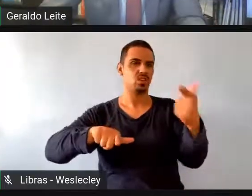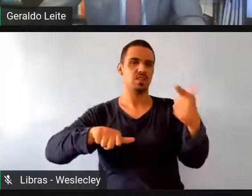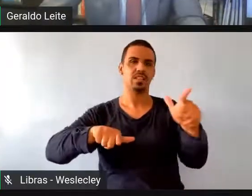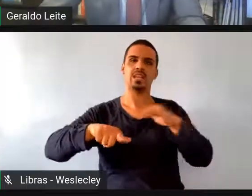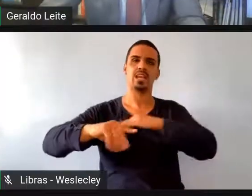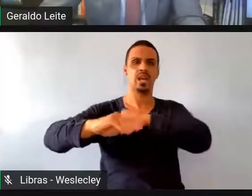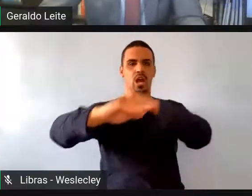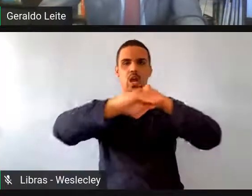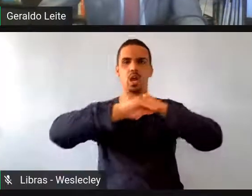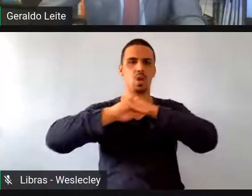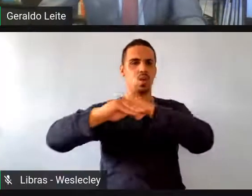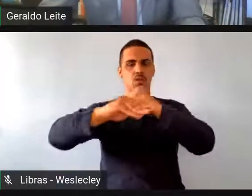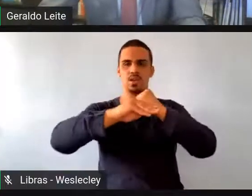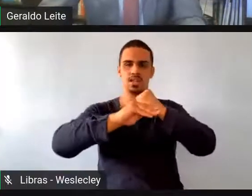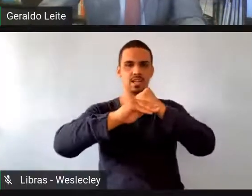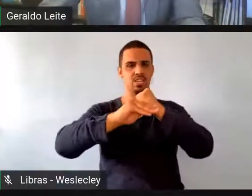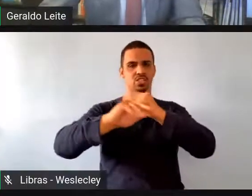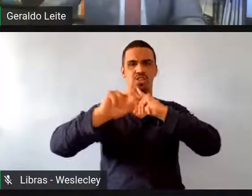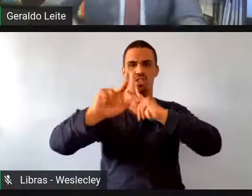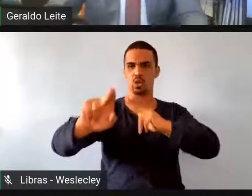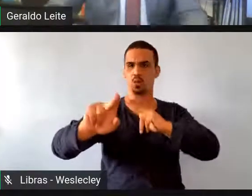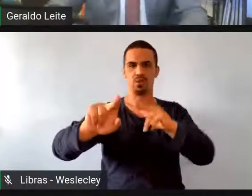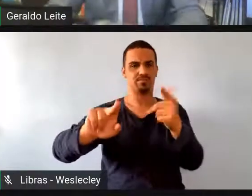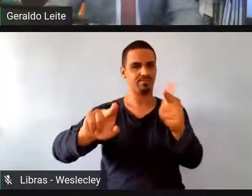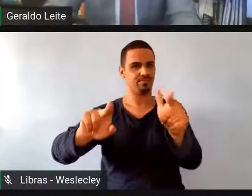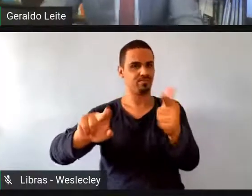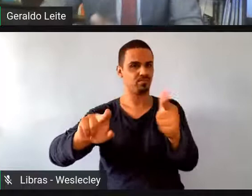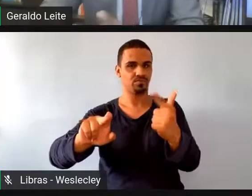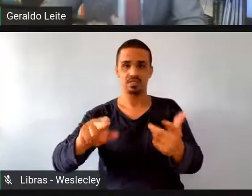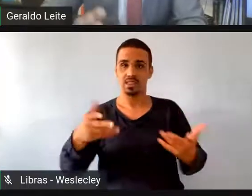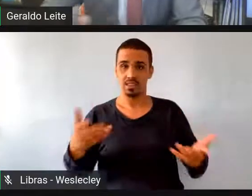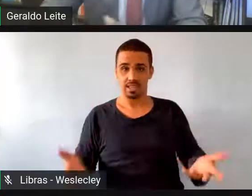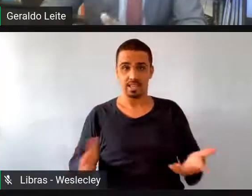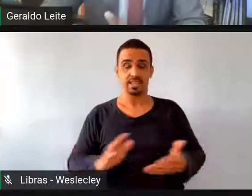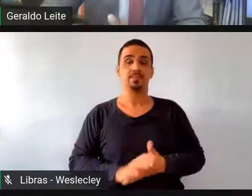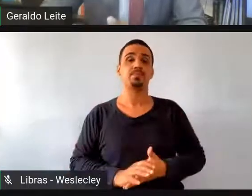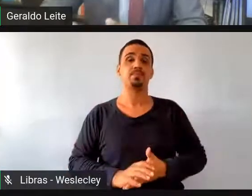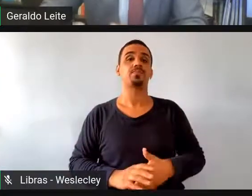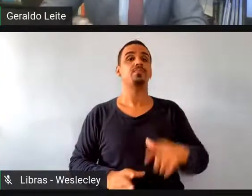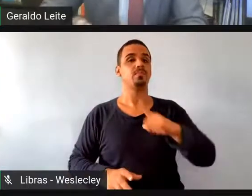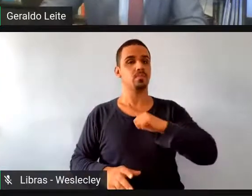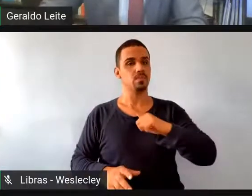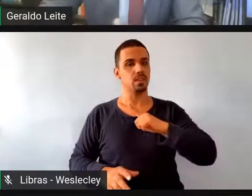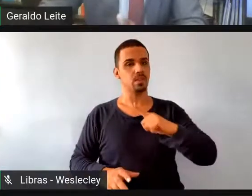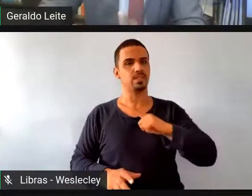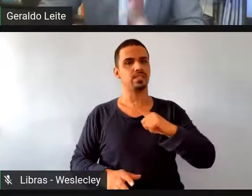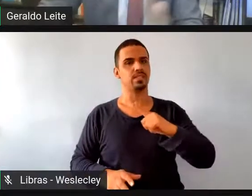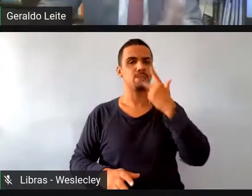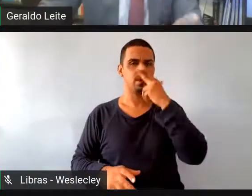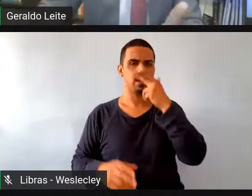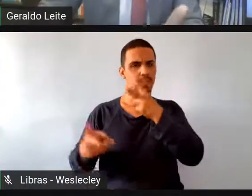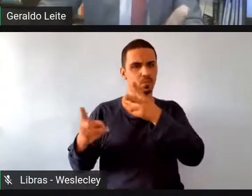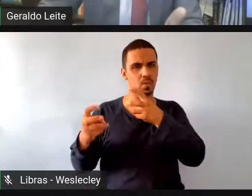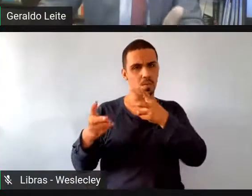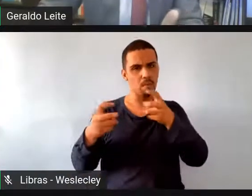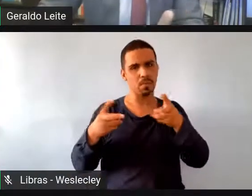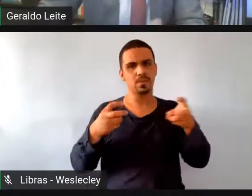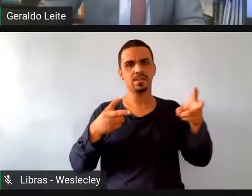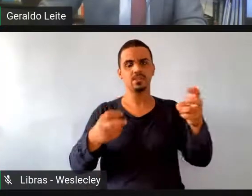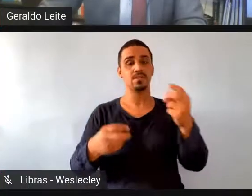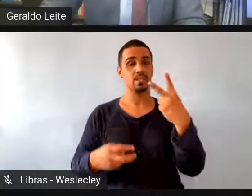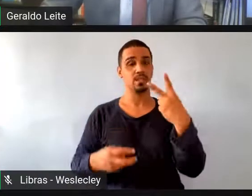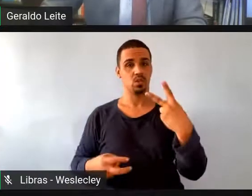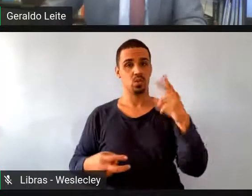equidade, né? Não tem uma equanimidade nessa situação. Há uma aparente equidade pelos